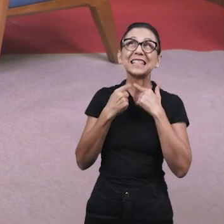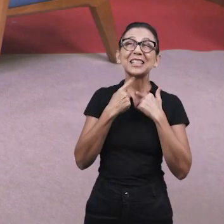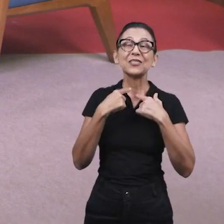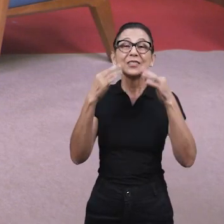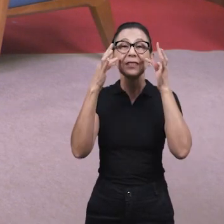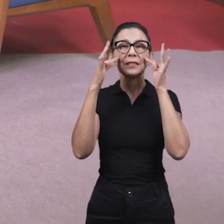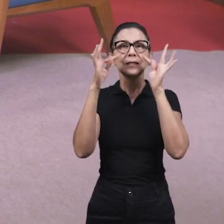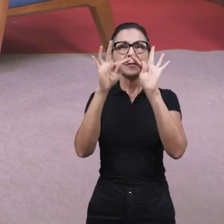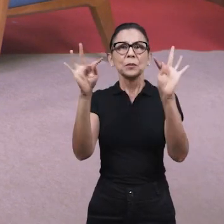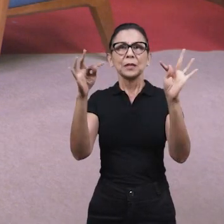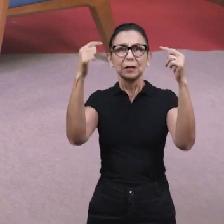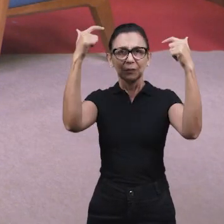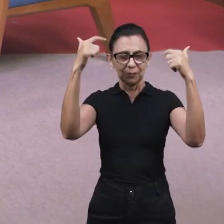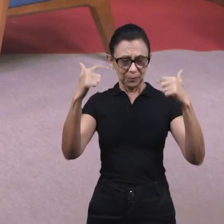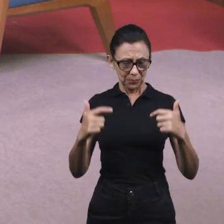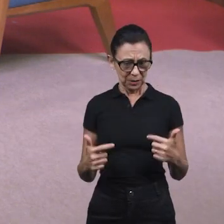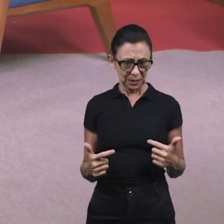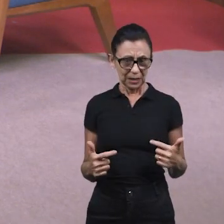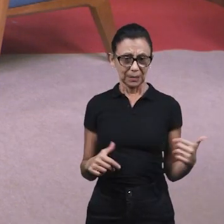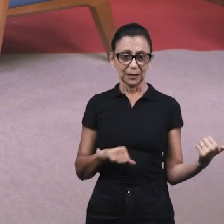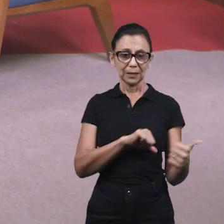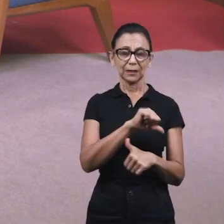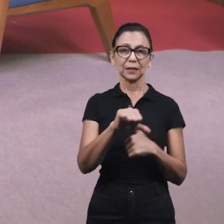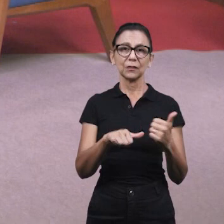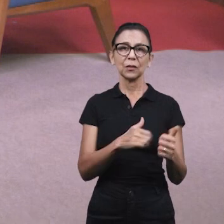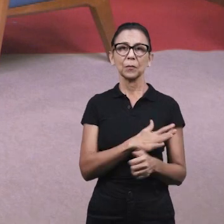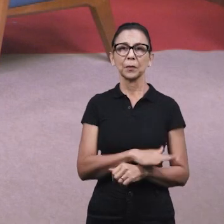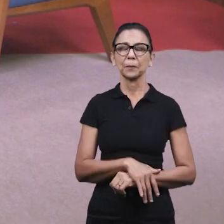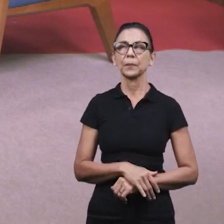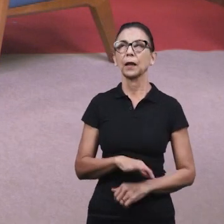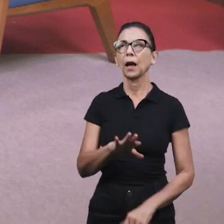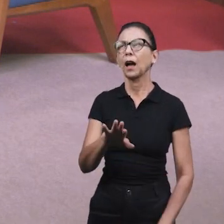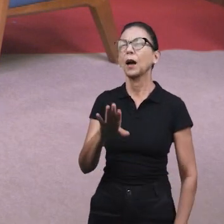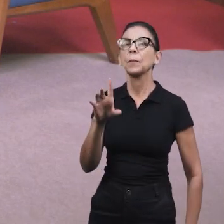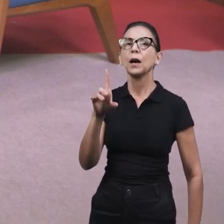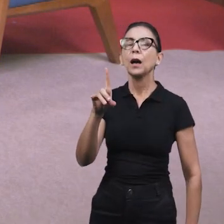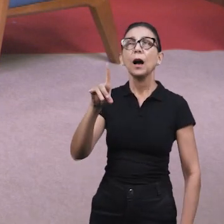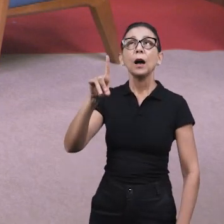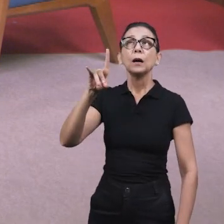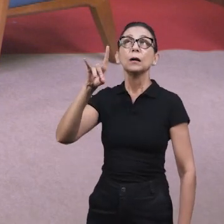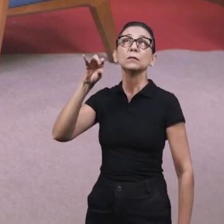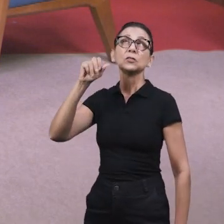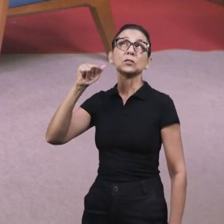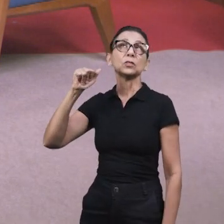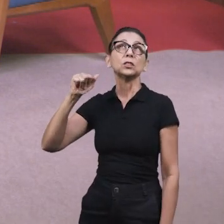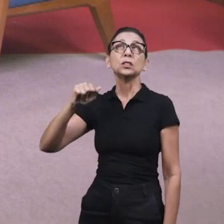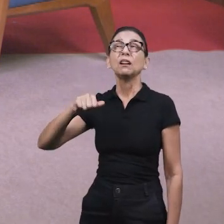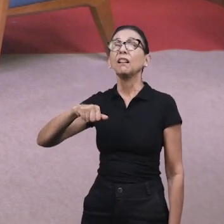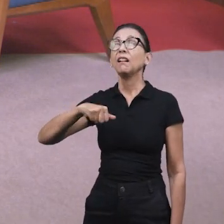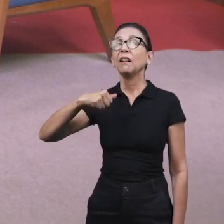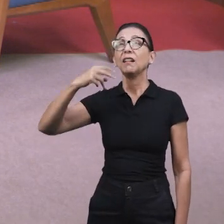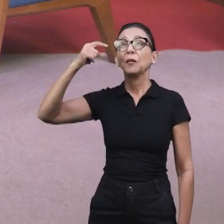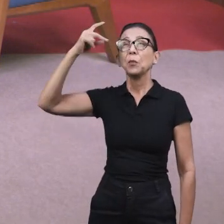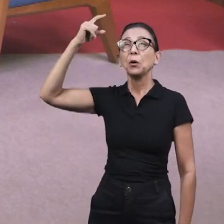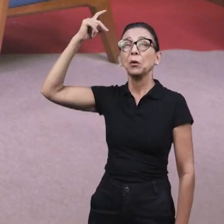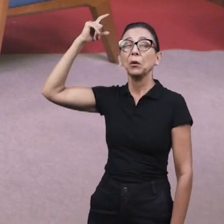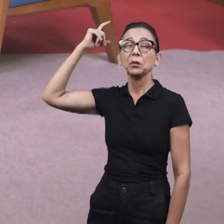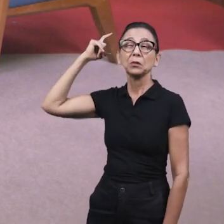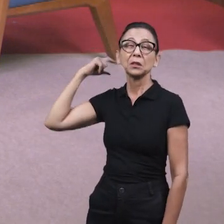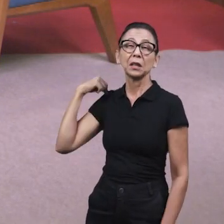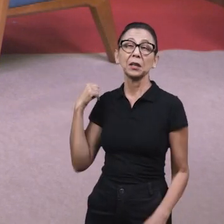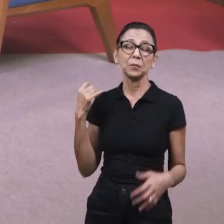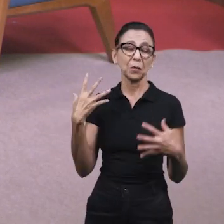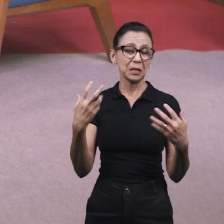não é só ter a experiência de um dia. Eu aceitei Jesus em 1990, 1960,